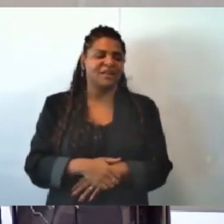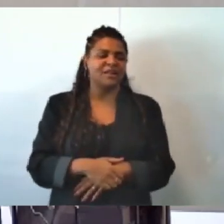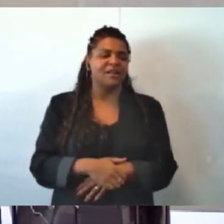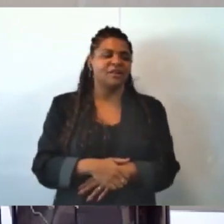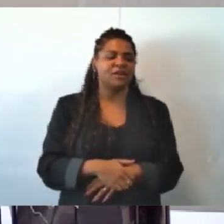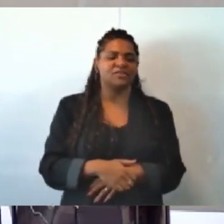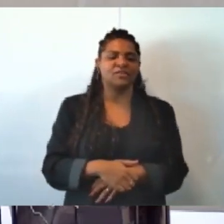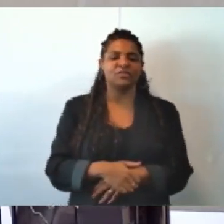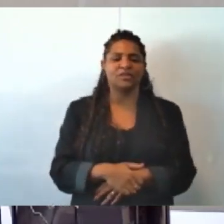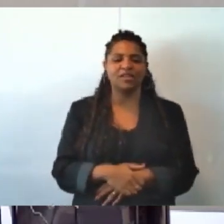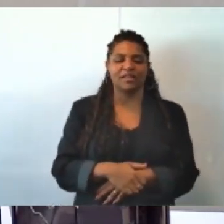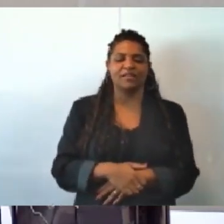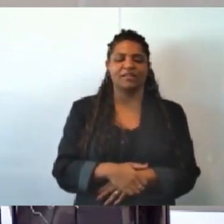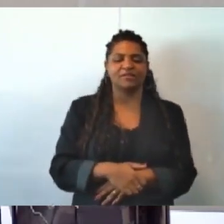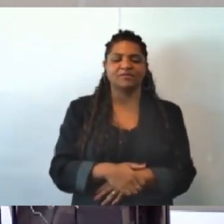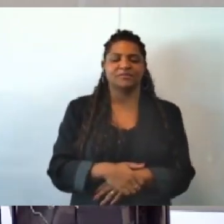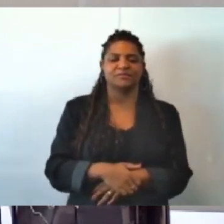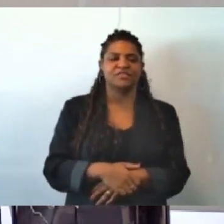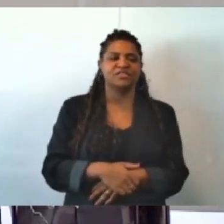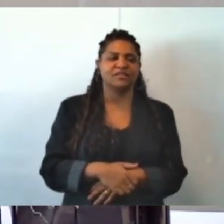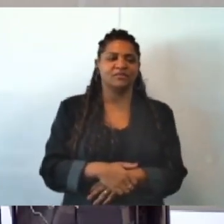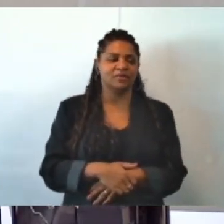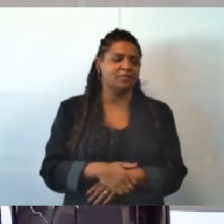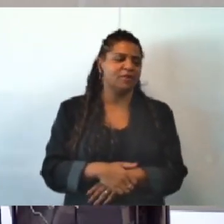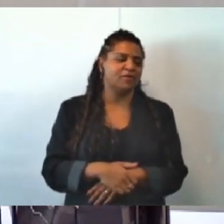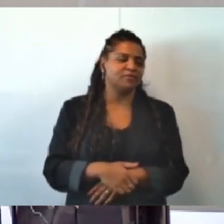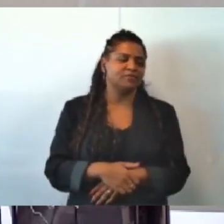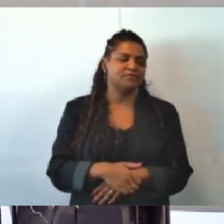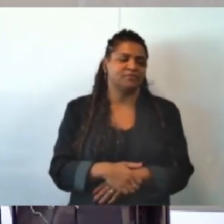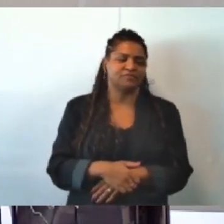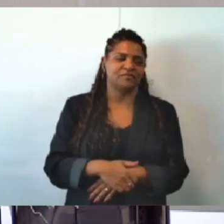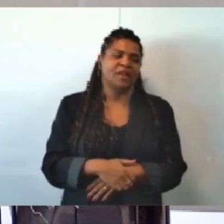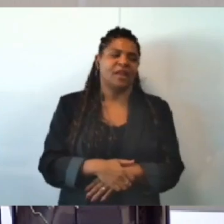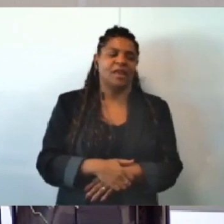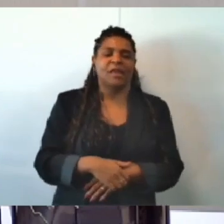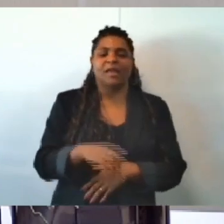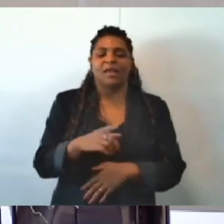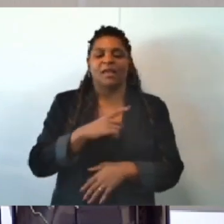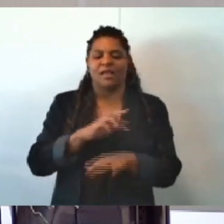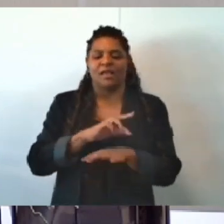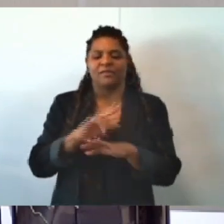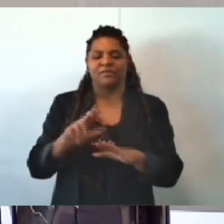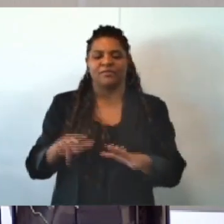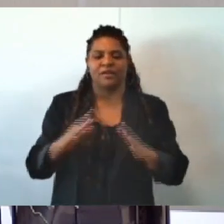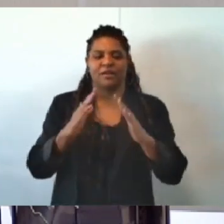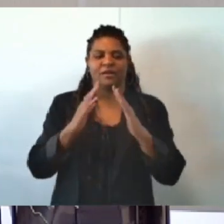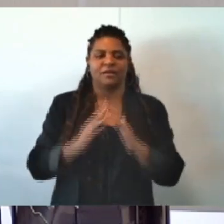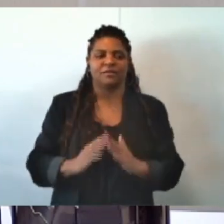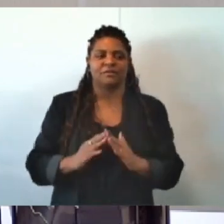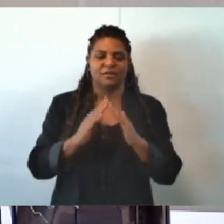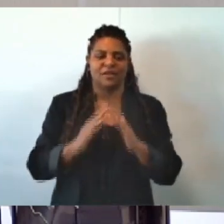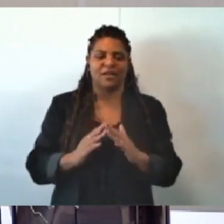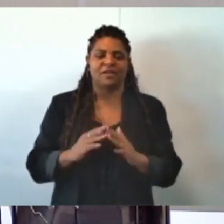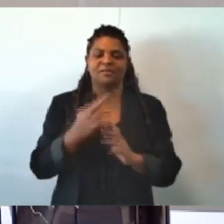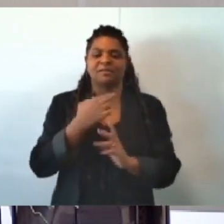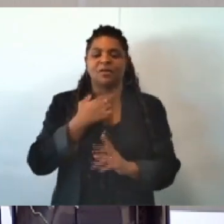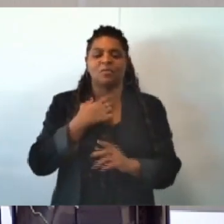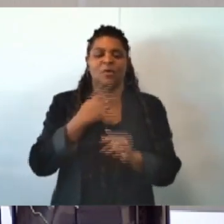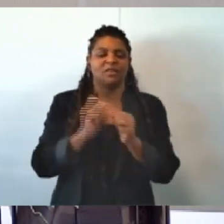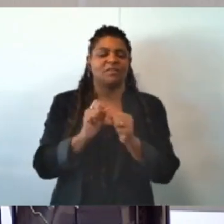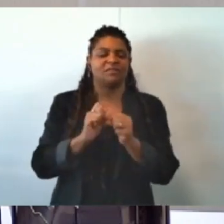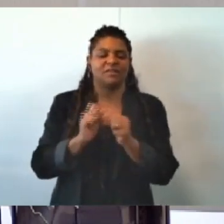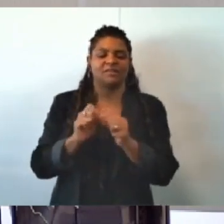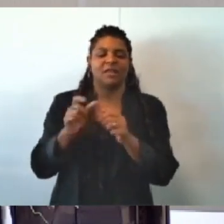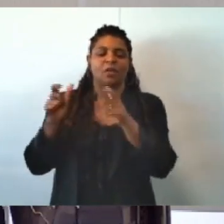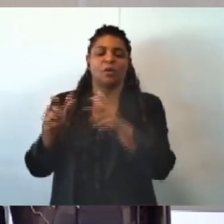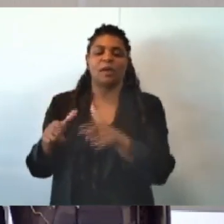E, tendo em vista que imóveis tombados não podem fazer modificações para criarem estacionamento, como é